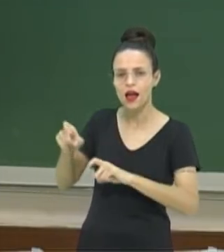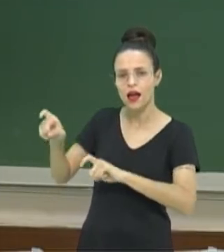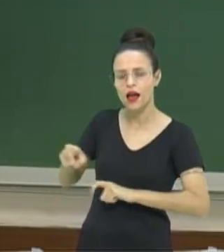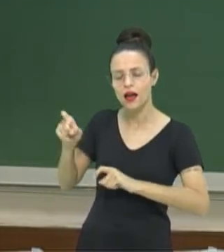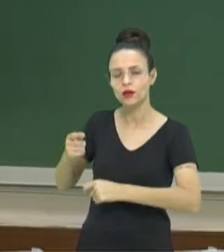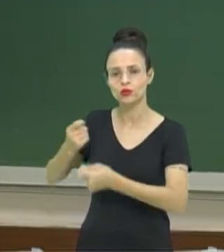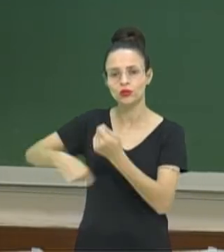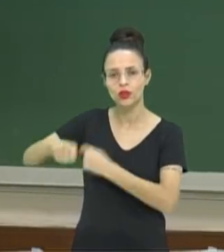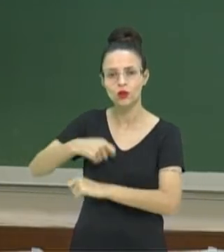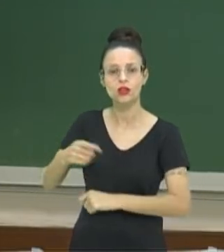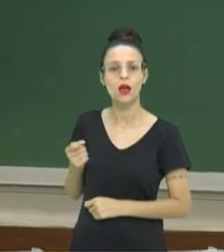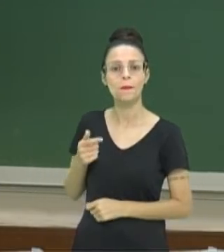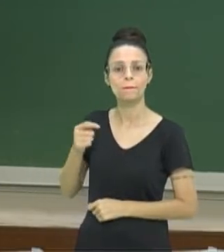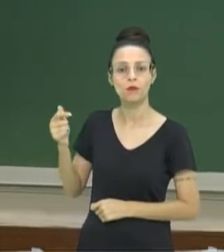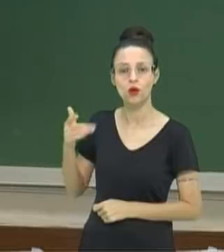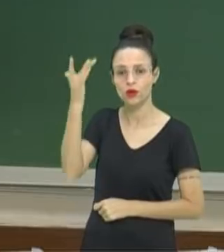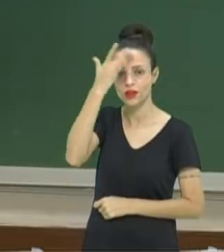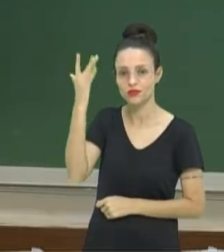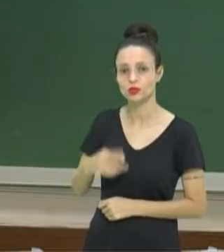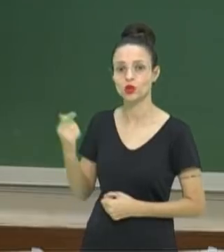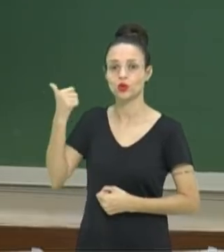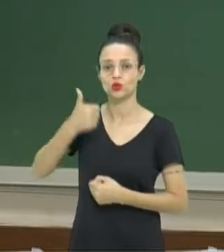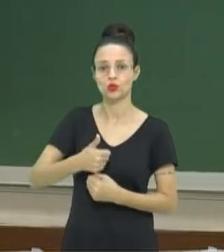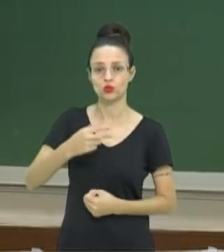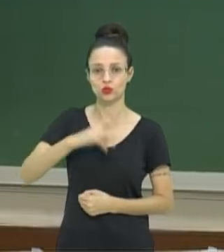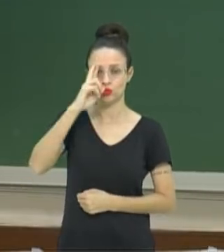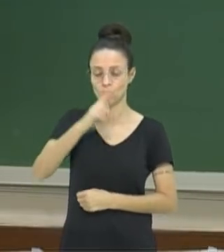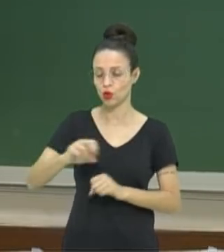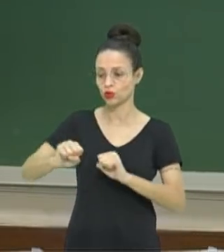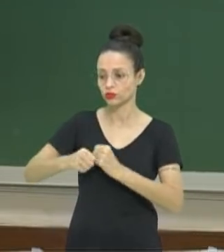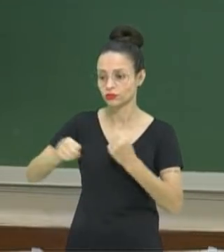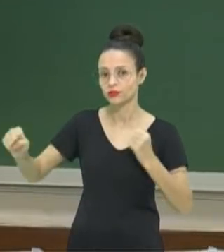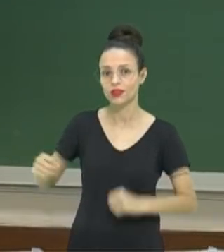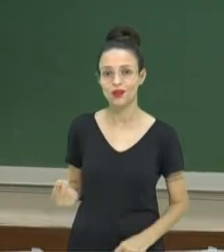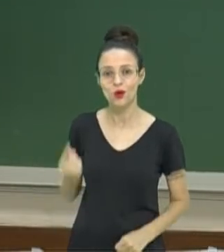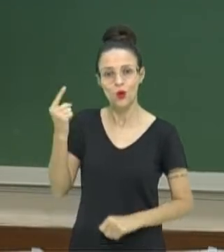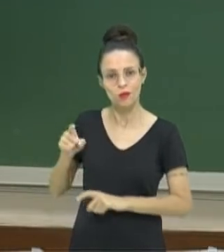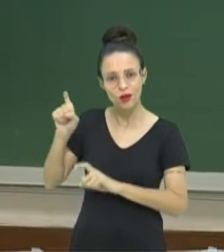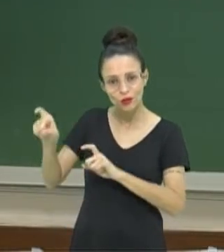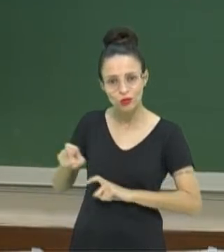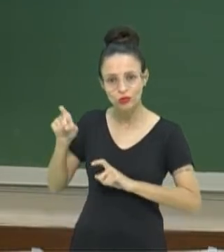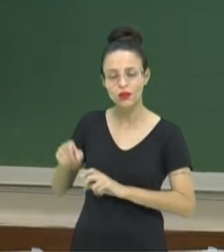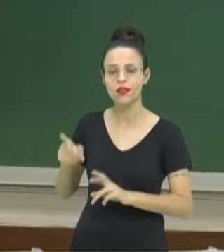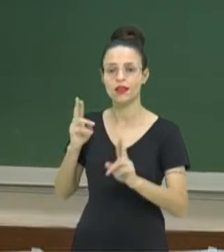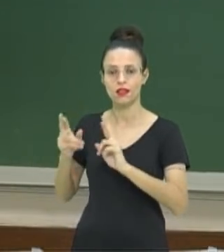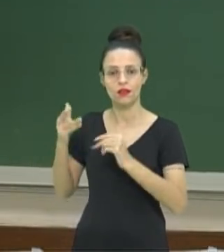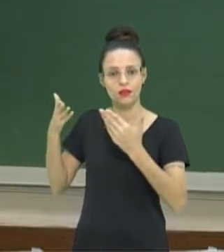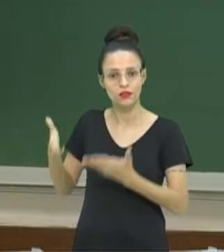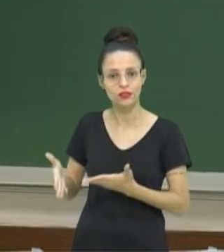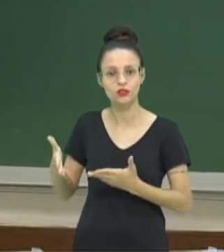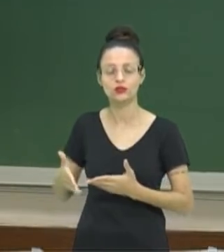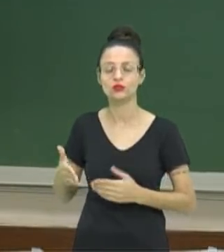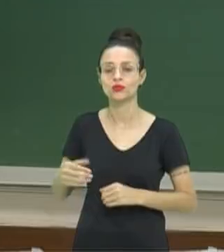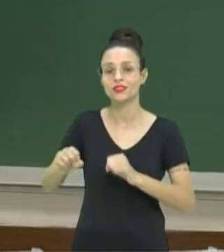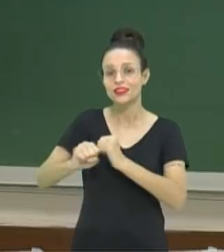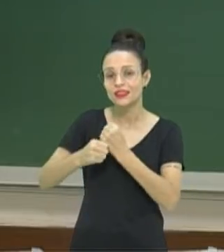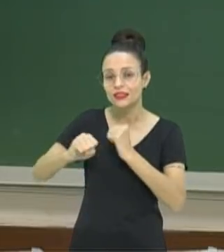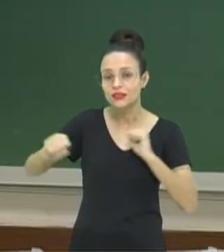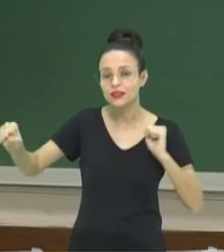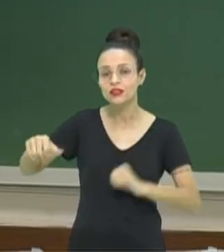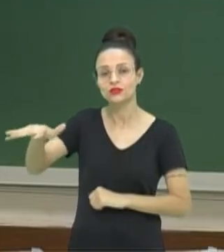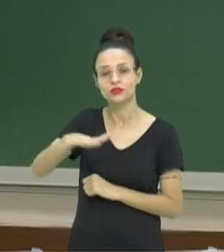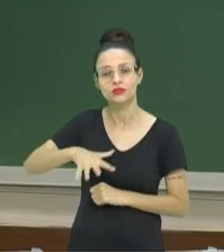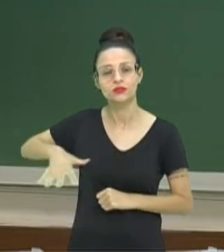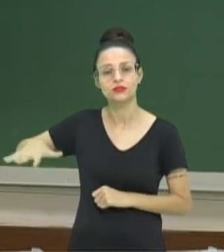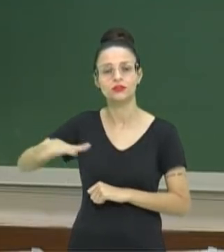pessoas, donos das grandes áreas. Lembram lá do que a gente falou de monocultura? Então, relacionado a isso, grandes áreas produzidas,